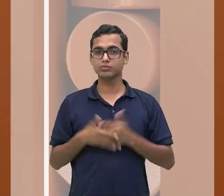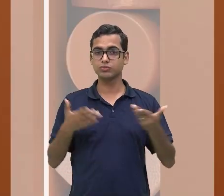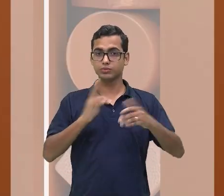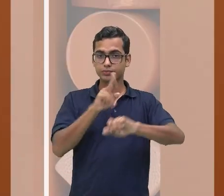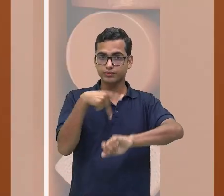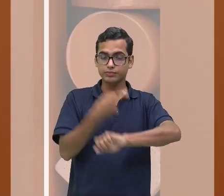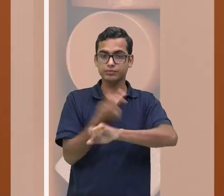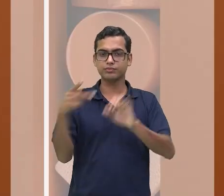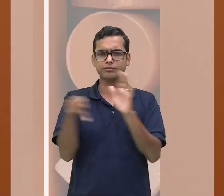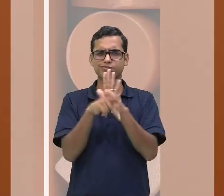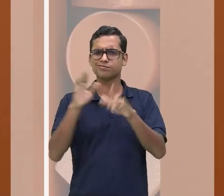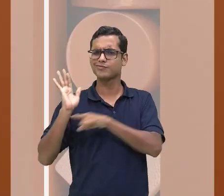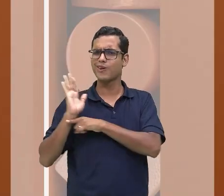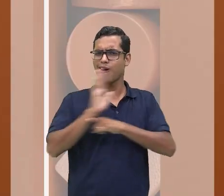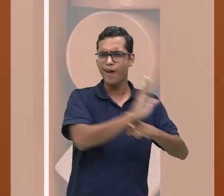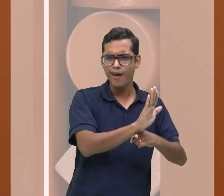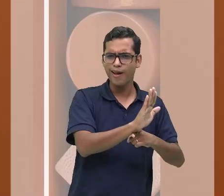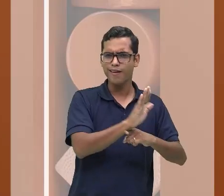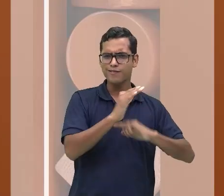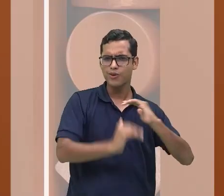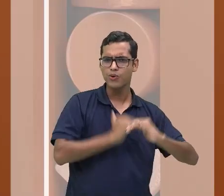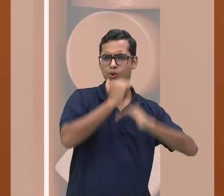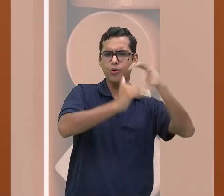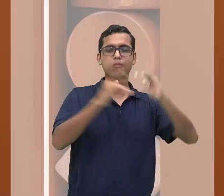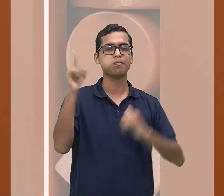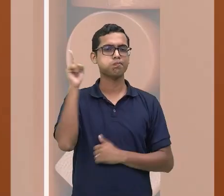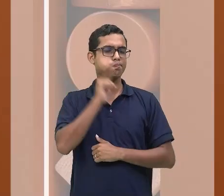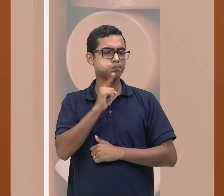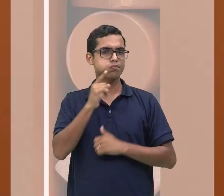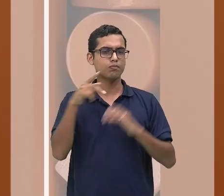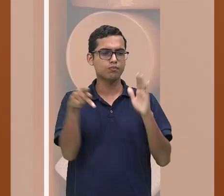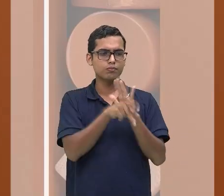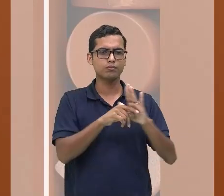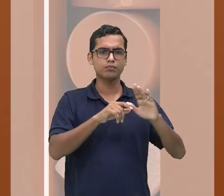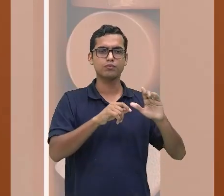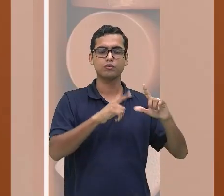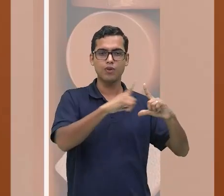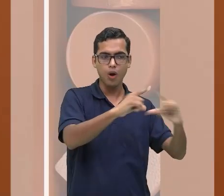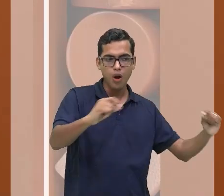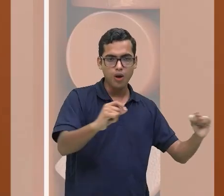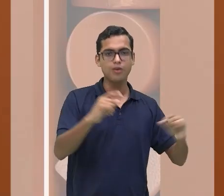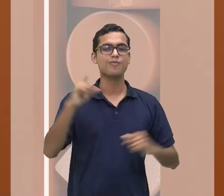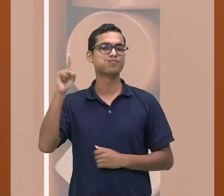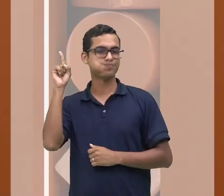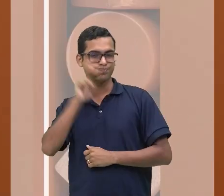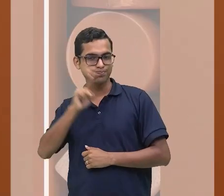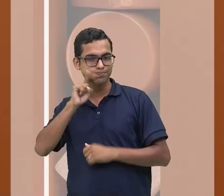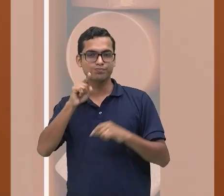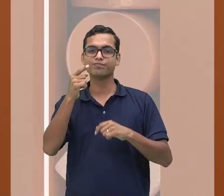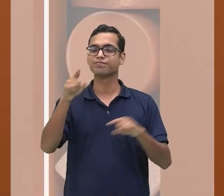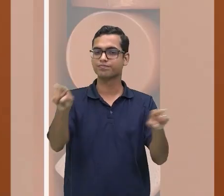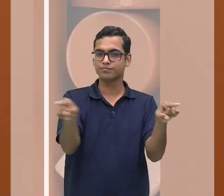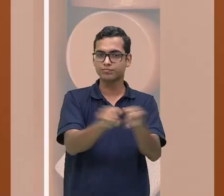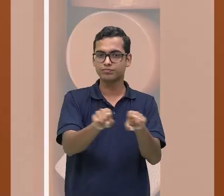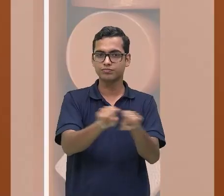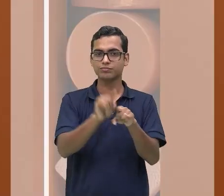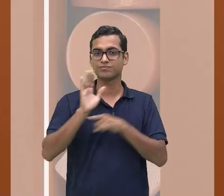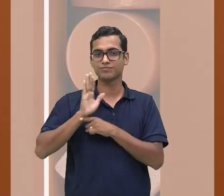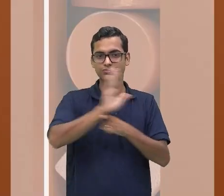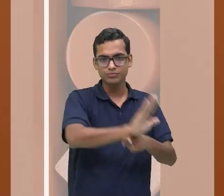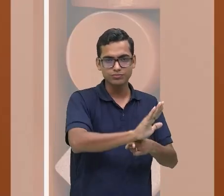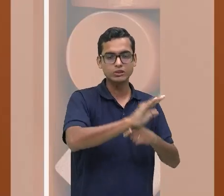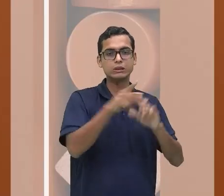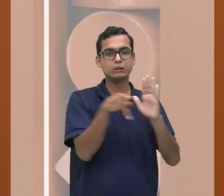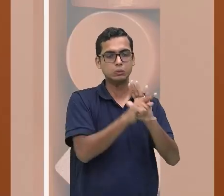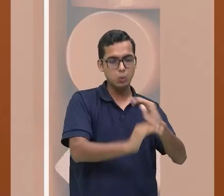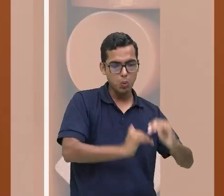ajudar a reerguer o Japão? Os Estados Unidos da América. Tá? Então foi realmente um milagre econômico,